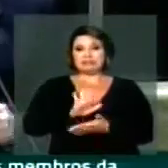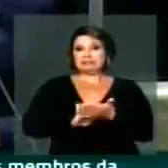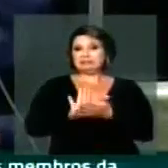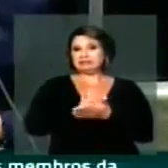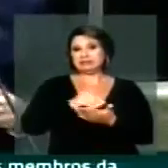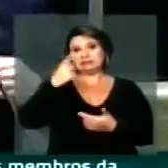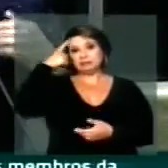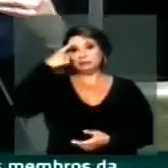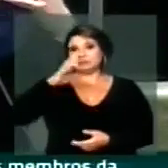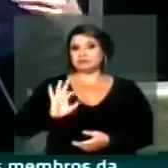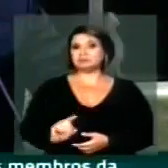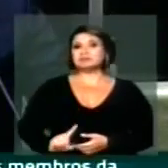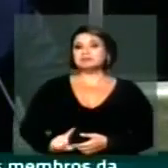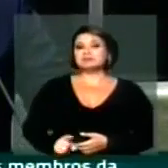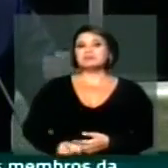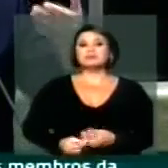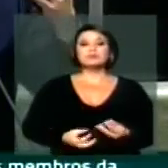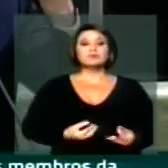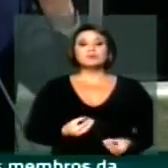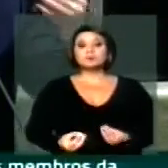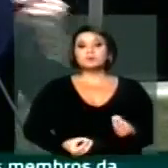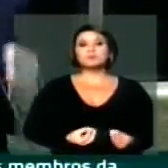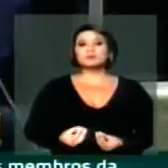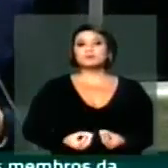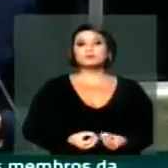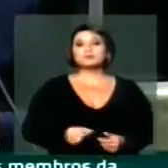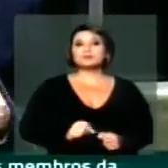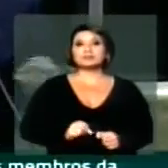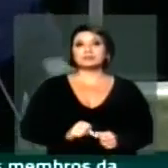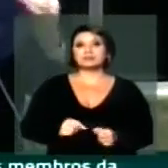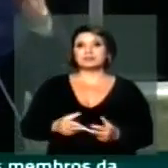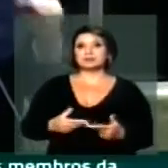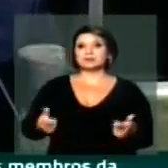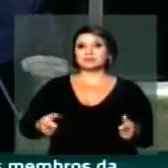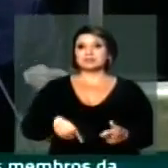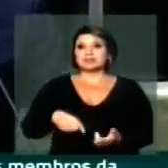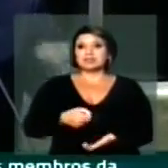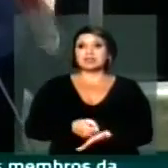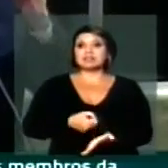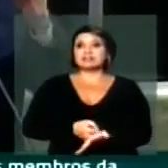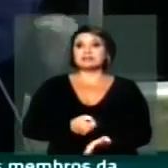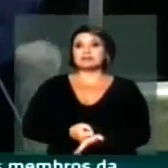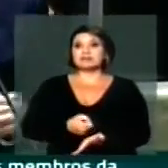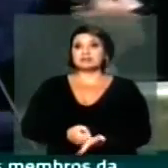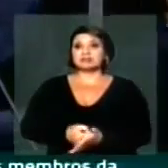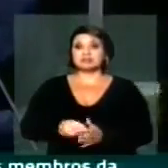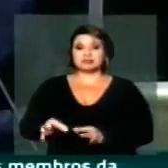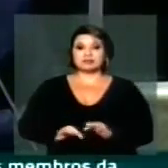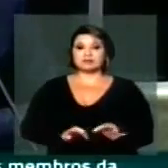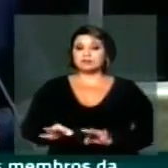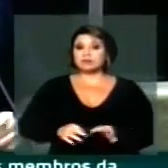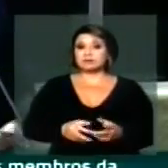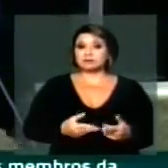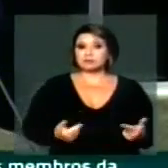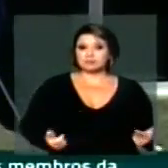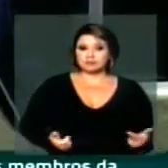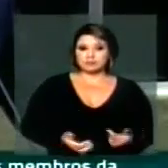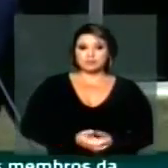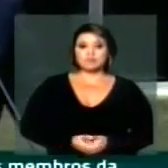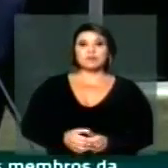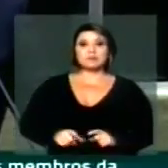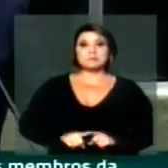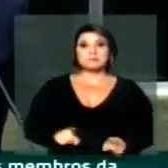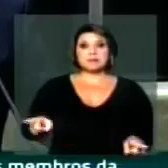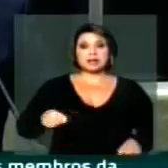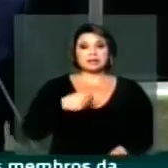da casa, os mecanismos da casa, as exigências da casa,